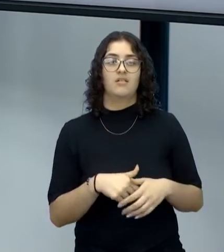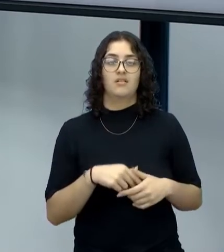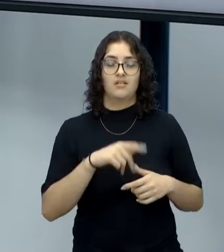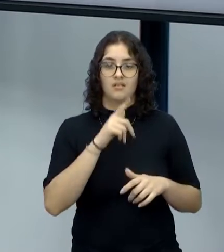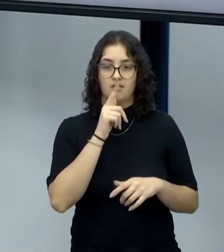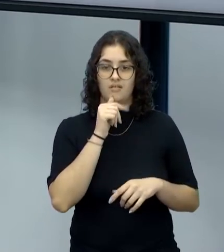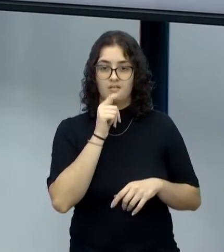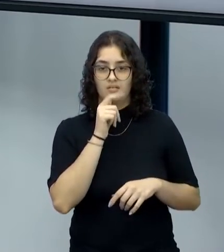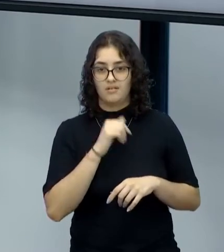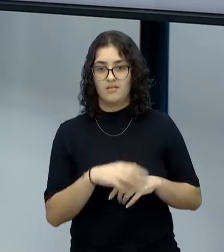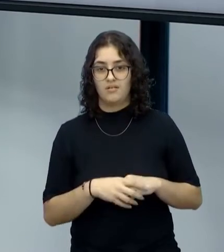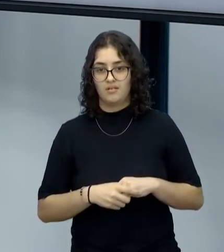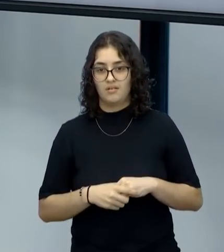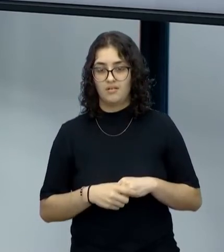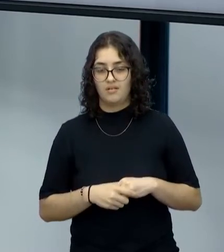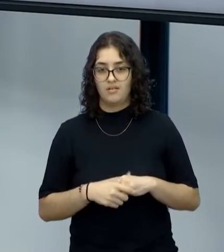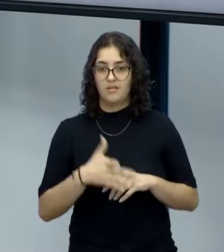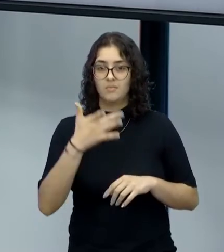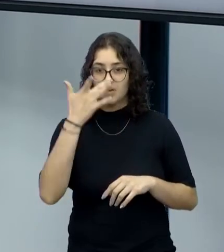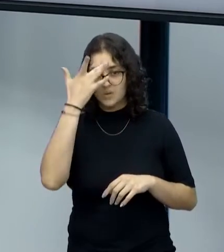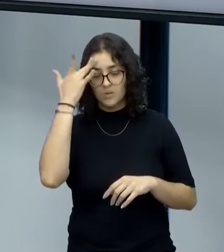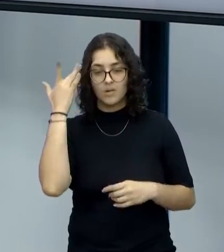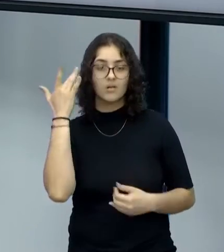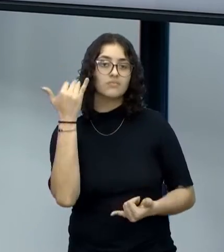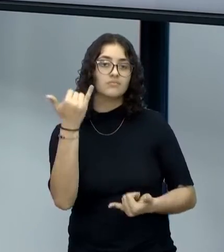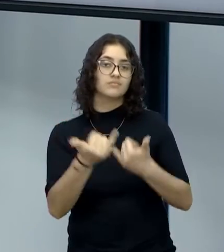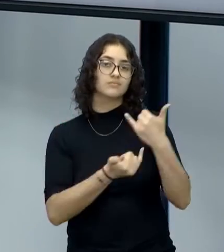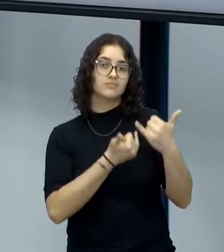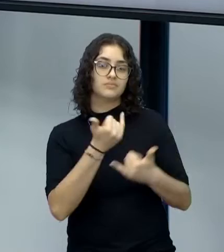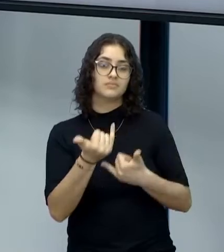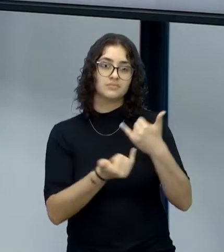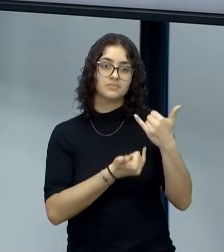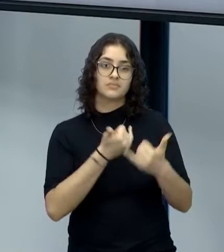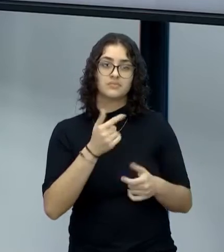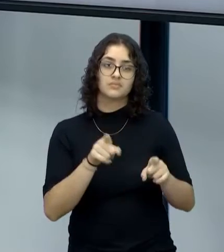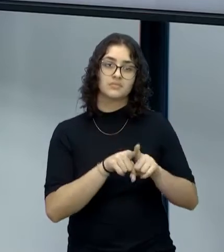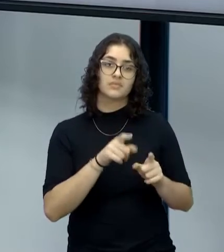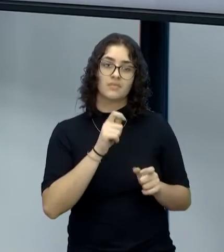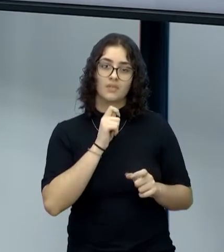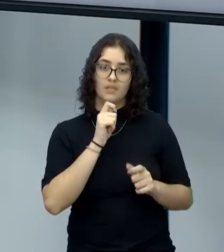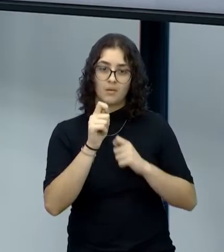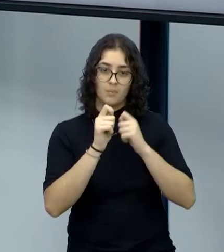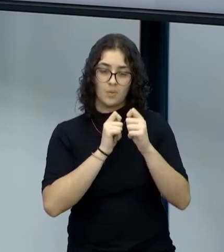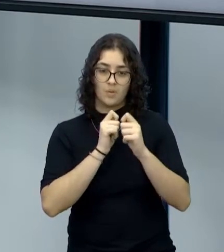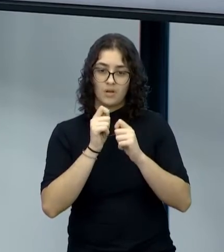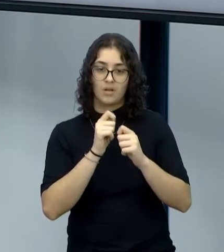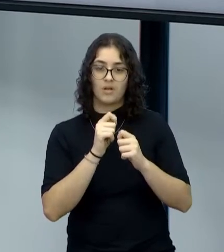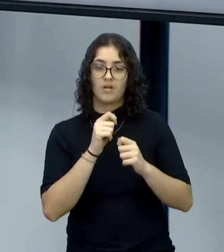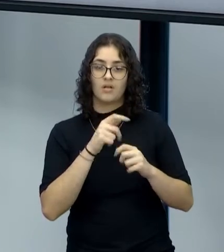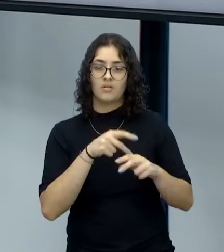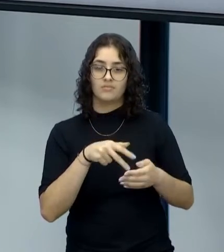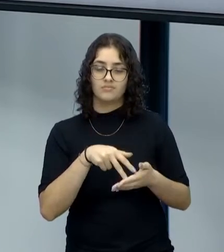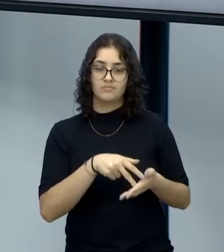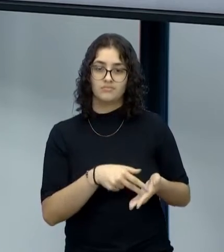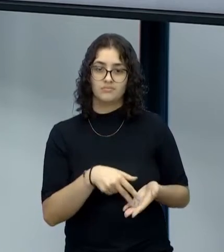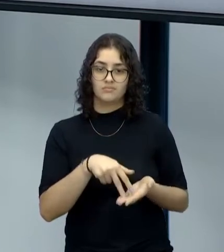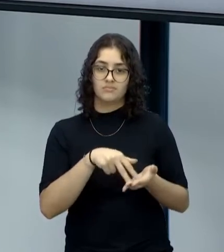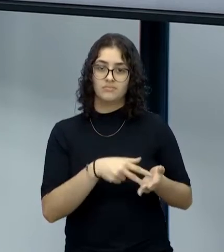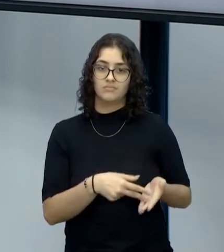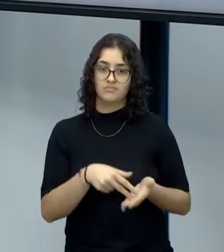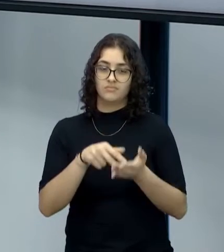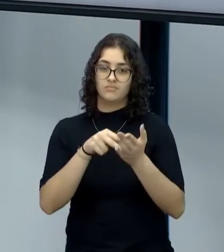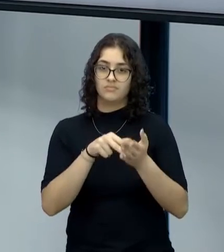água, atravessar, vemos pessoas brincando, né, já vi reportagem de gente com jet ski, que o outro surfando